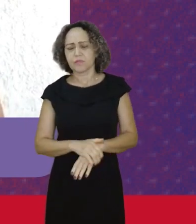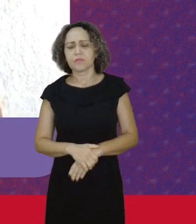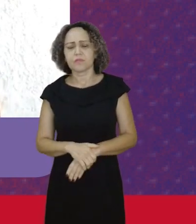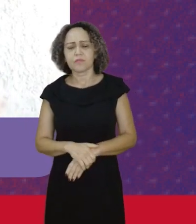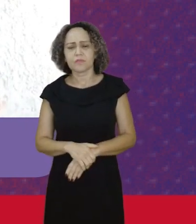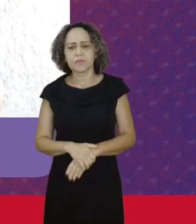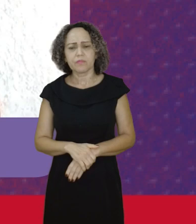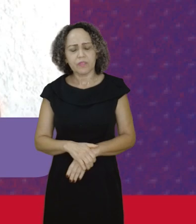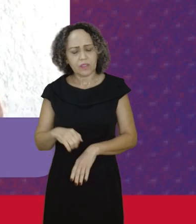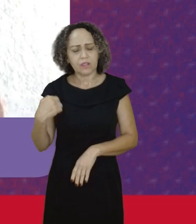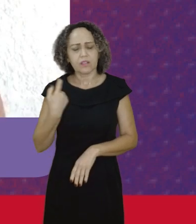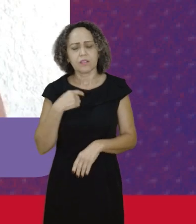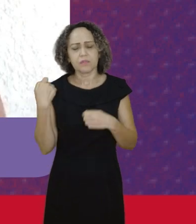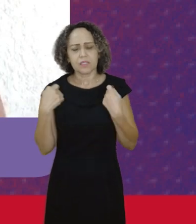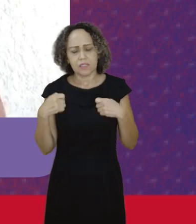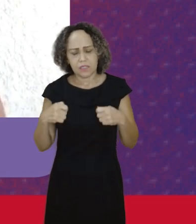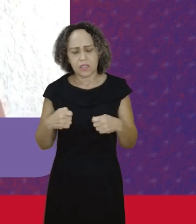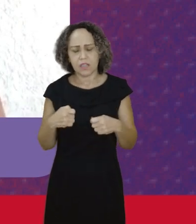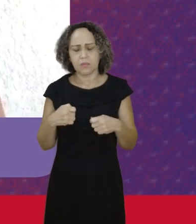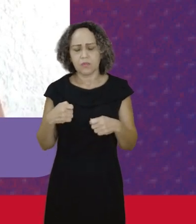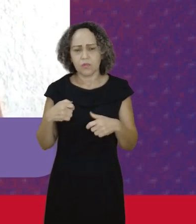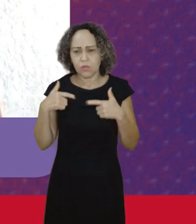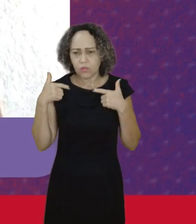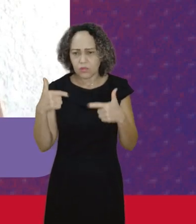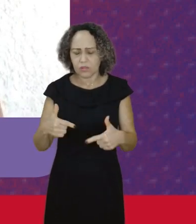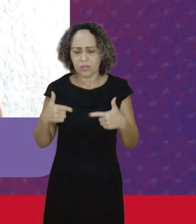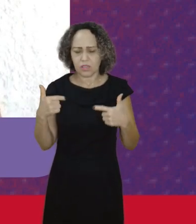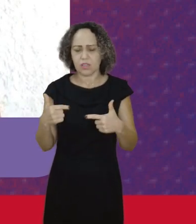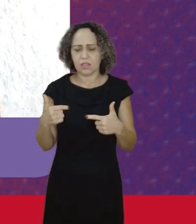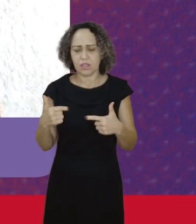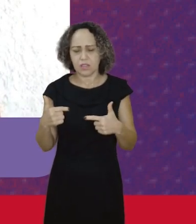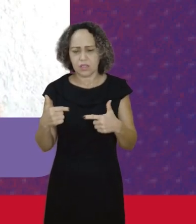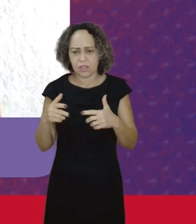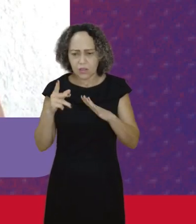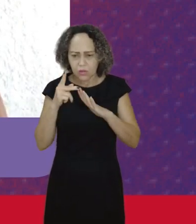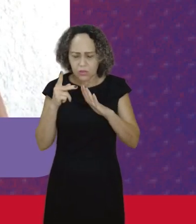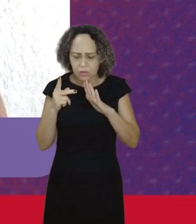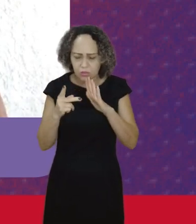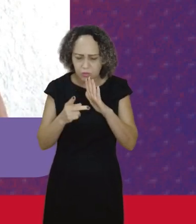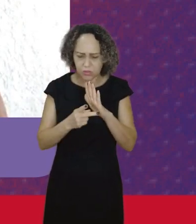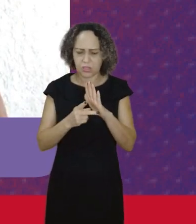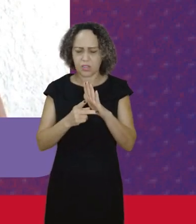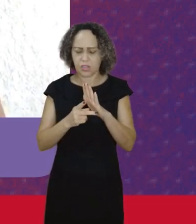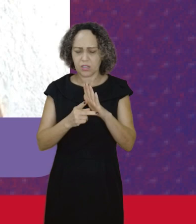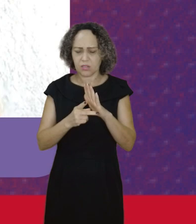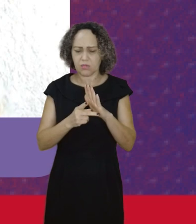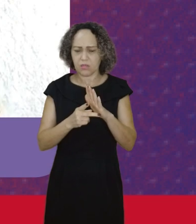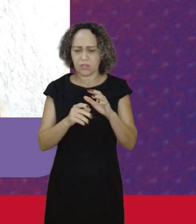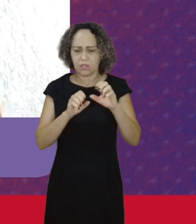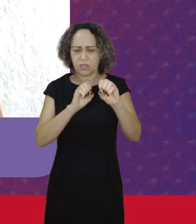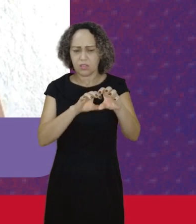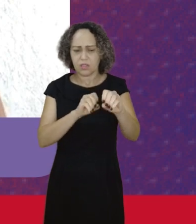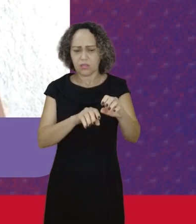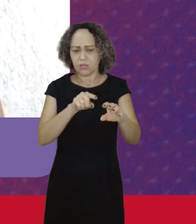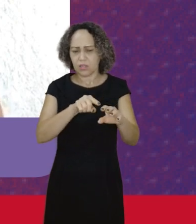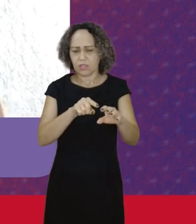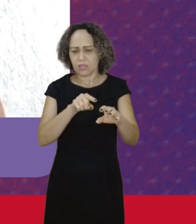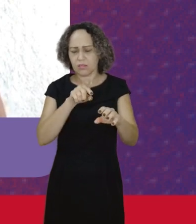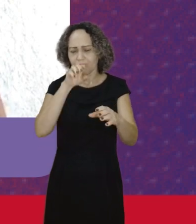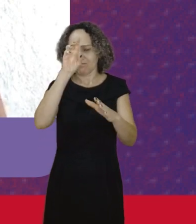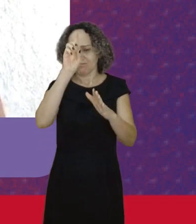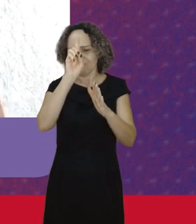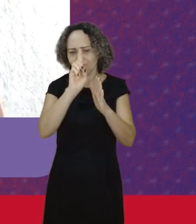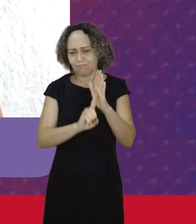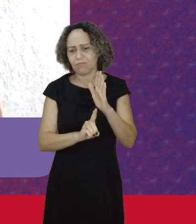continuar lutando, construindo o projeto, né, que coloca a educação enquanto um direito